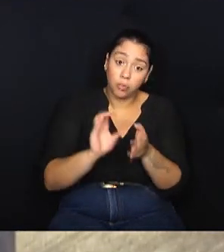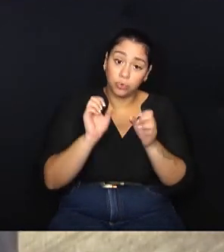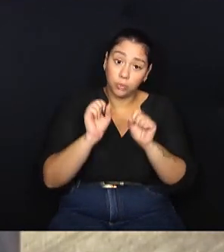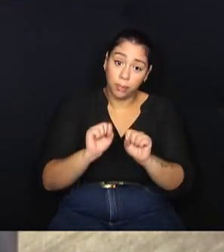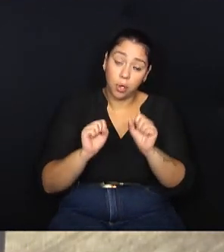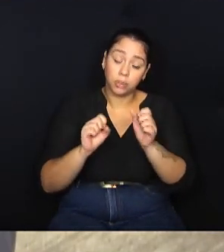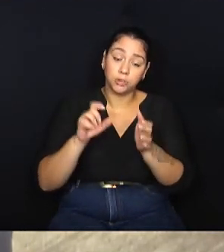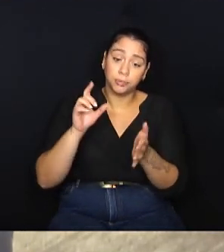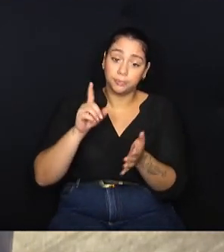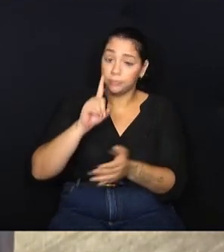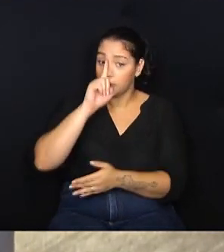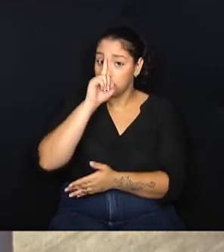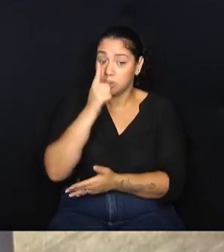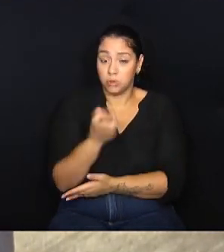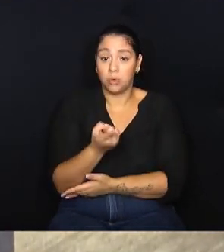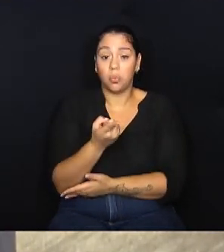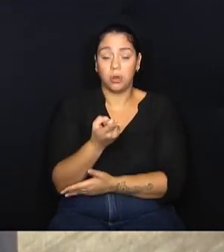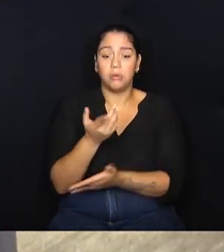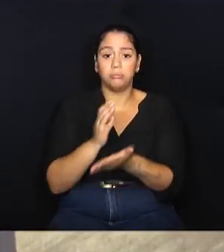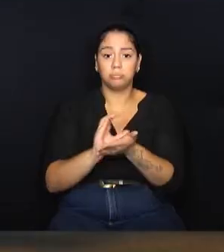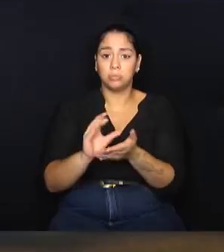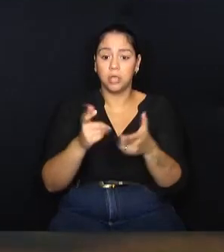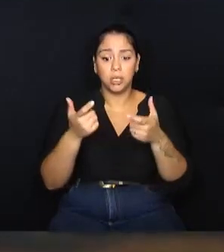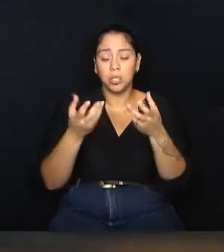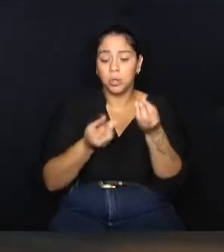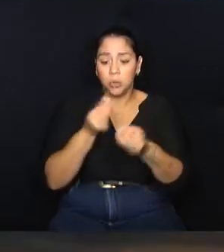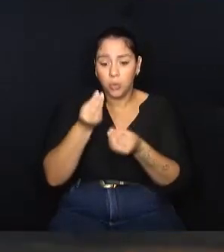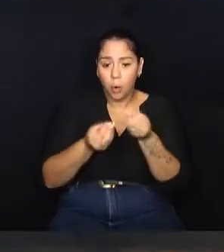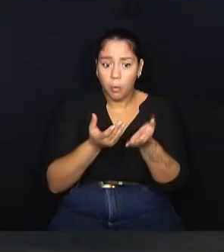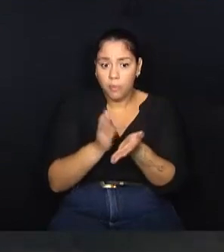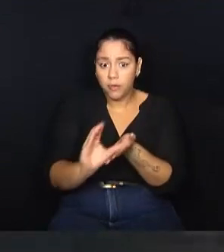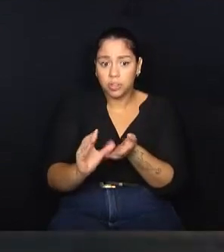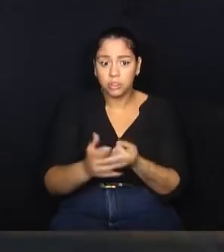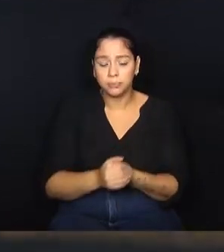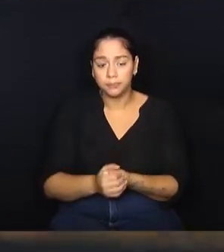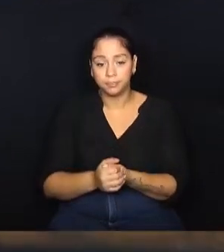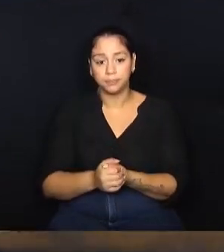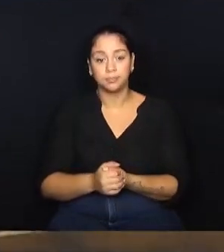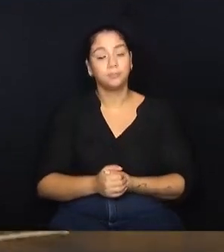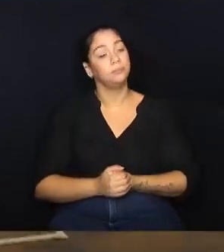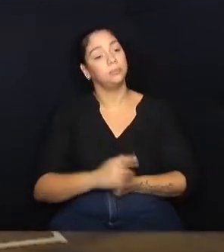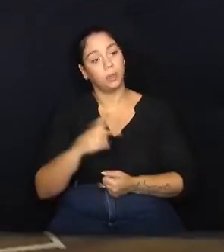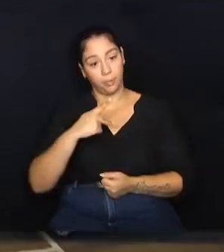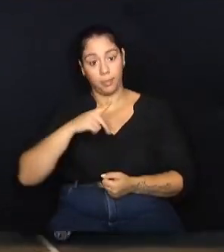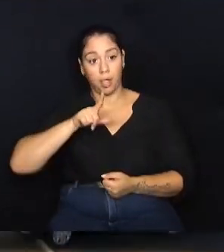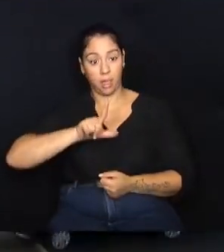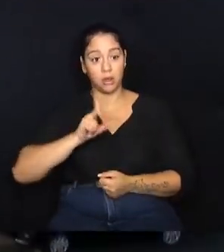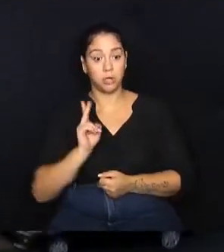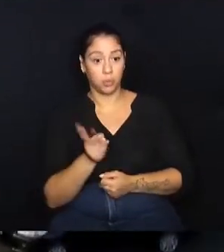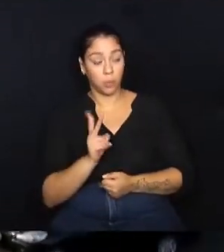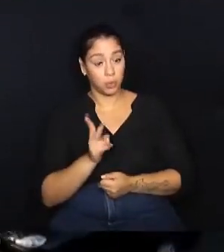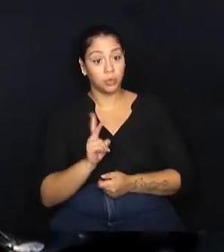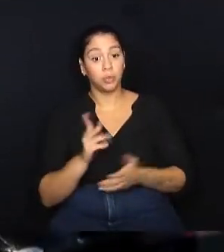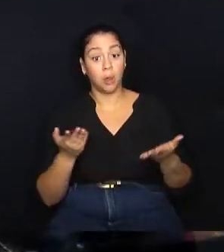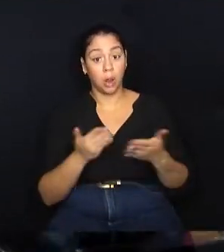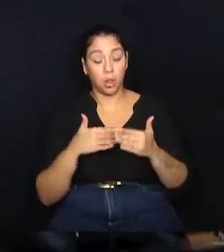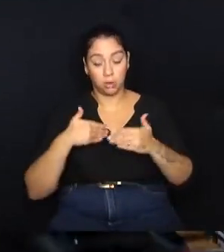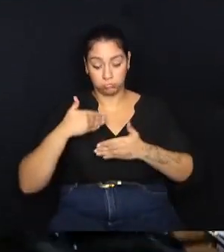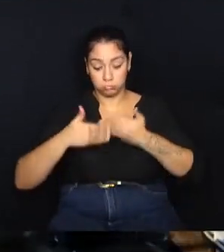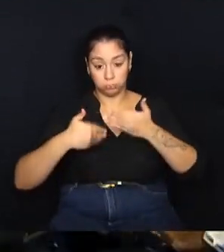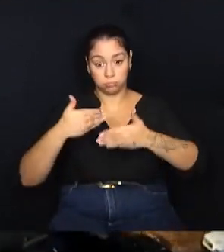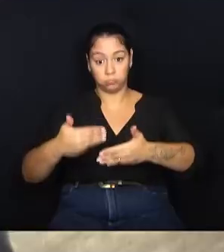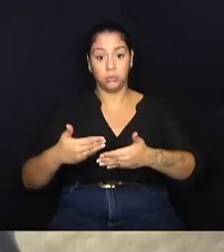regulamentação e onde ele vai poder fazer esse investimento. O PL segue em tramitação na Casa e deve agora passar pelas